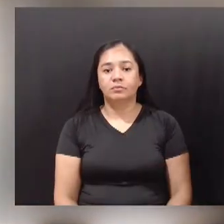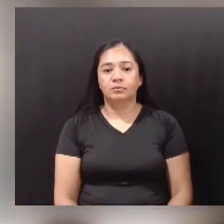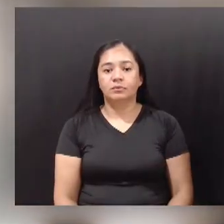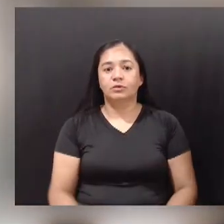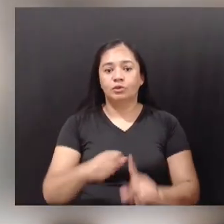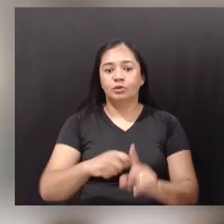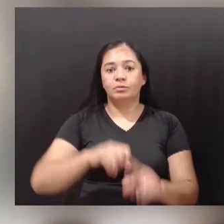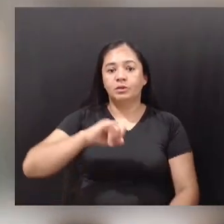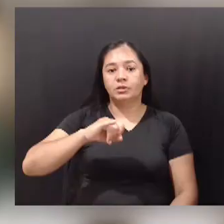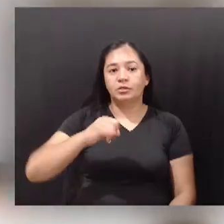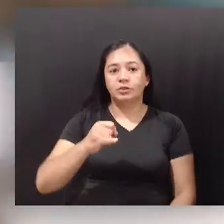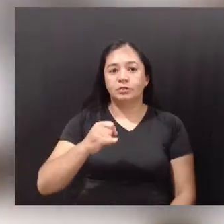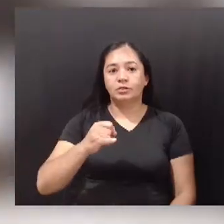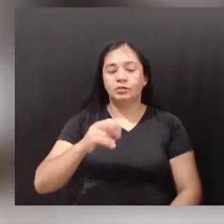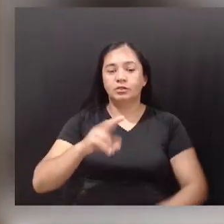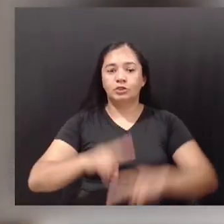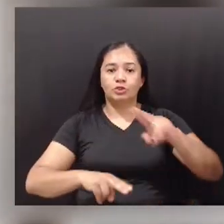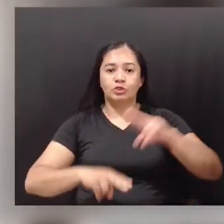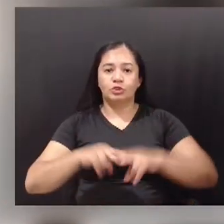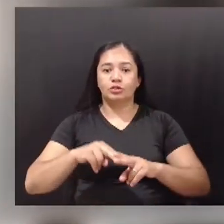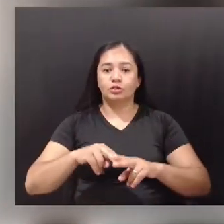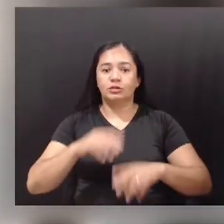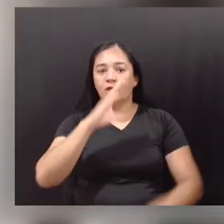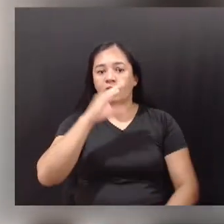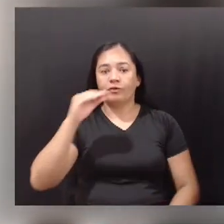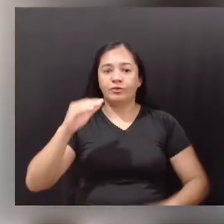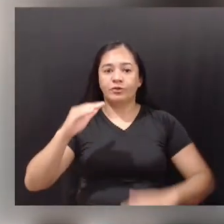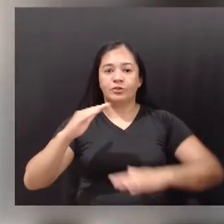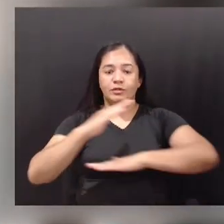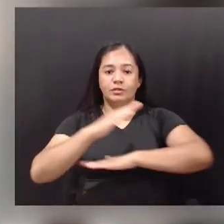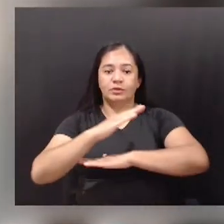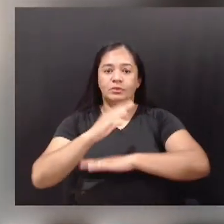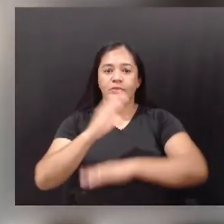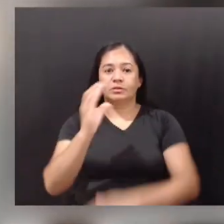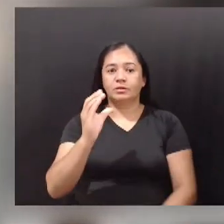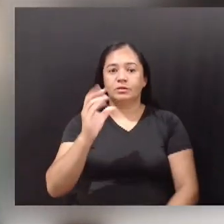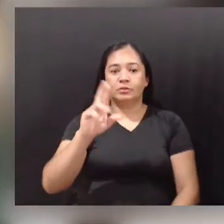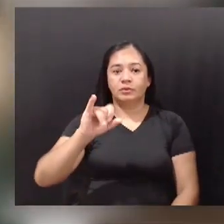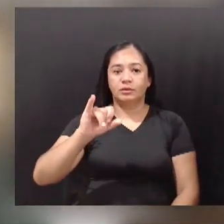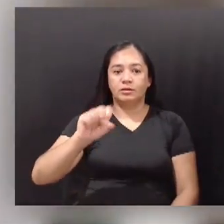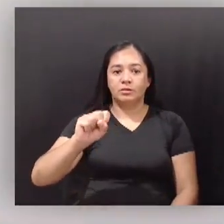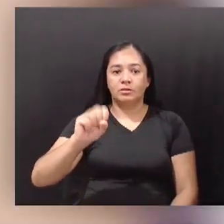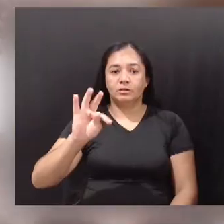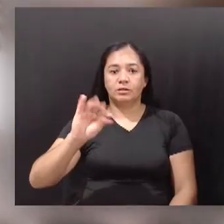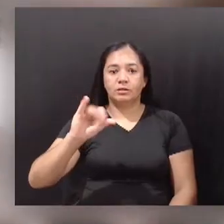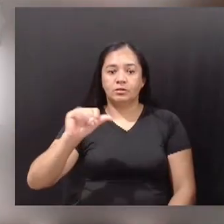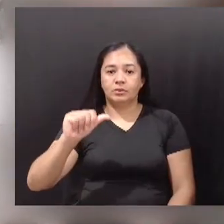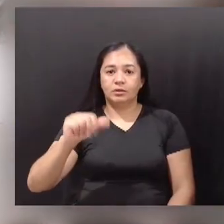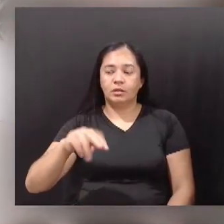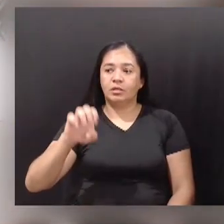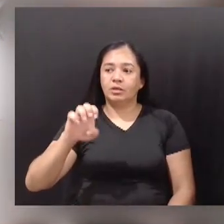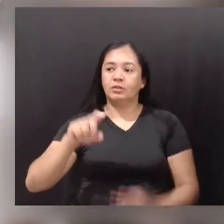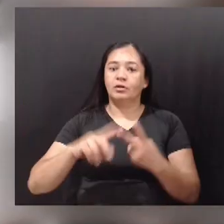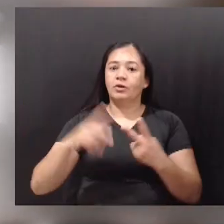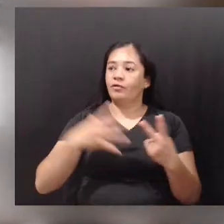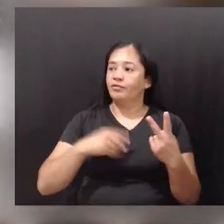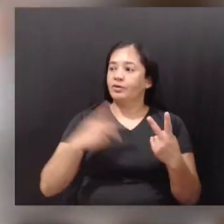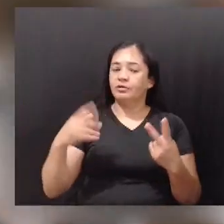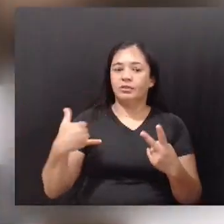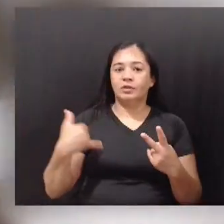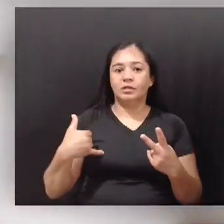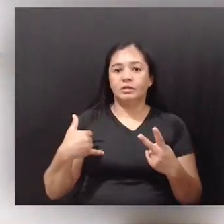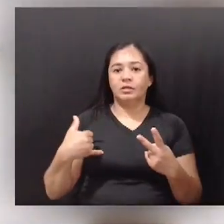a servidora de carreira aqui da Câmara, Cristiane Laurito da Silva, e o filho Theo, de apenas 2 meses,